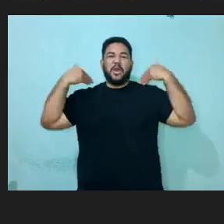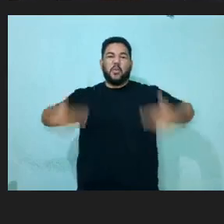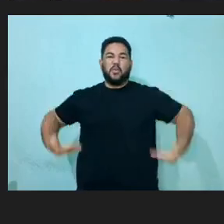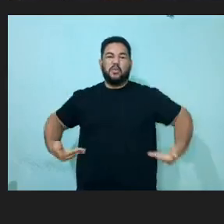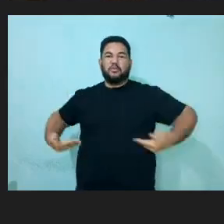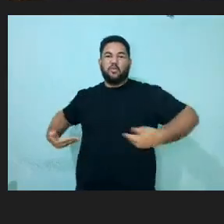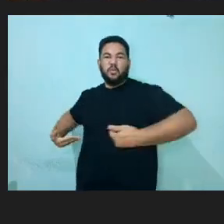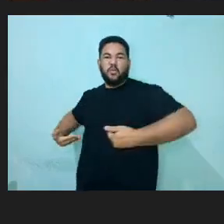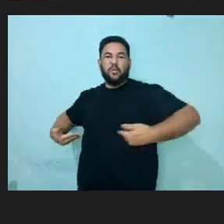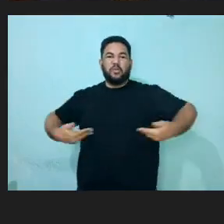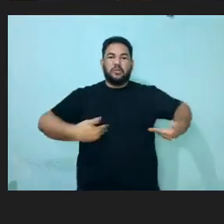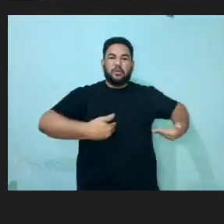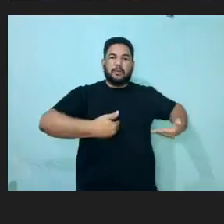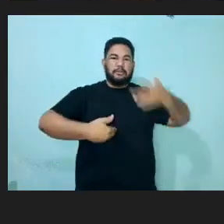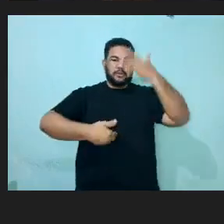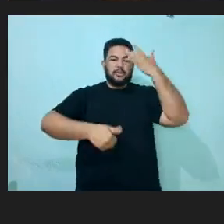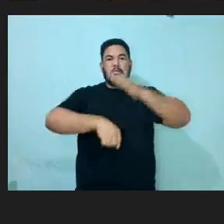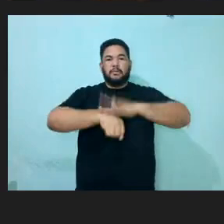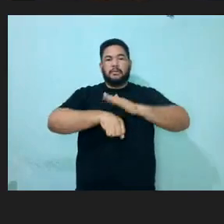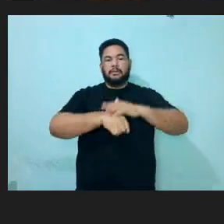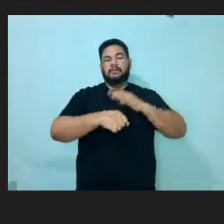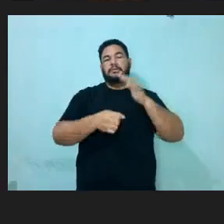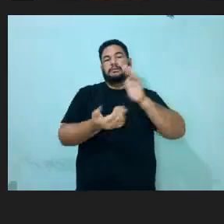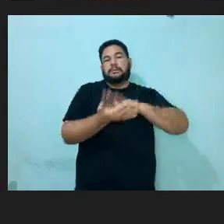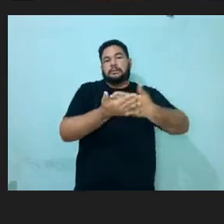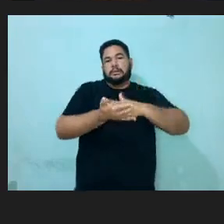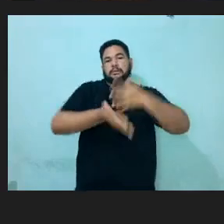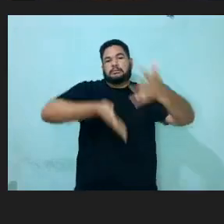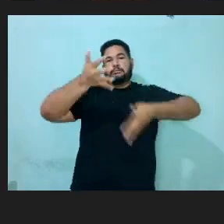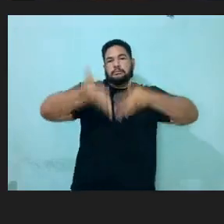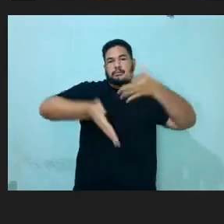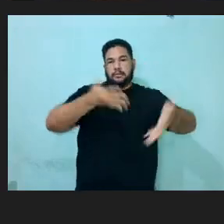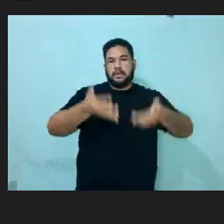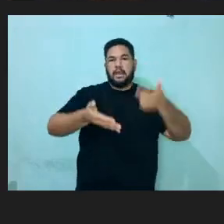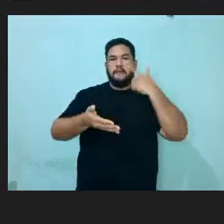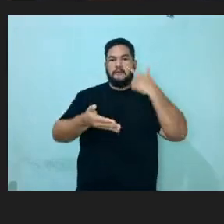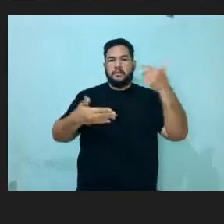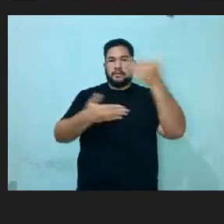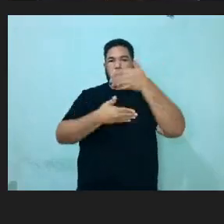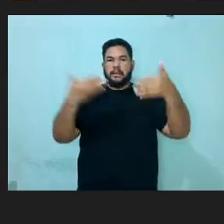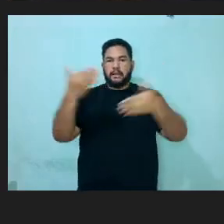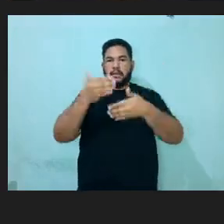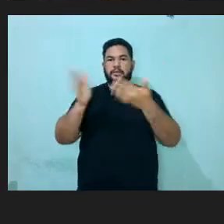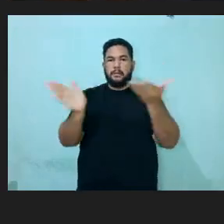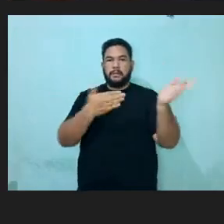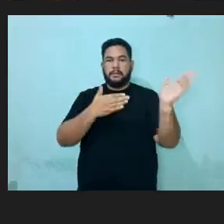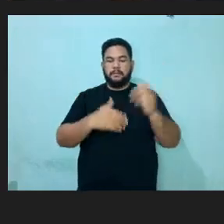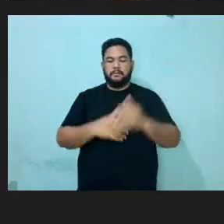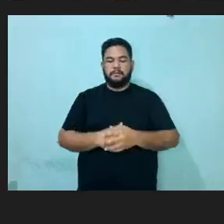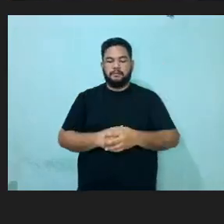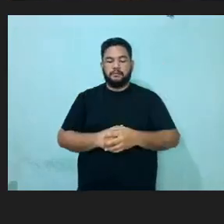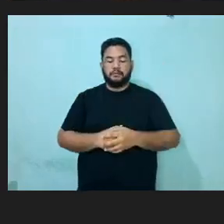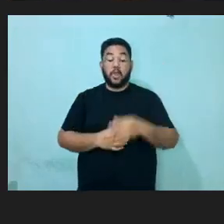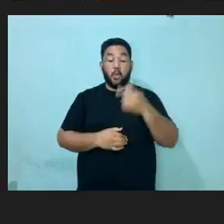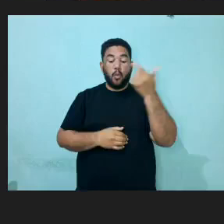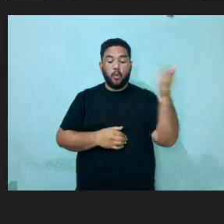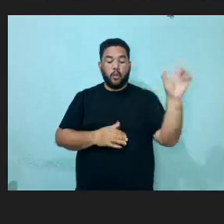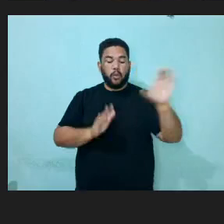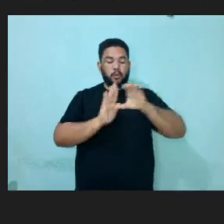com interpretação, né? Vamos lá, agora vamos mudar aqui. Outro conceito